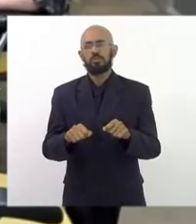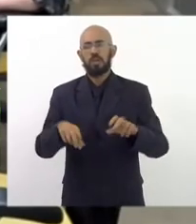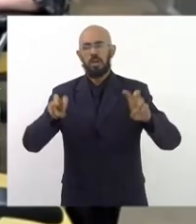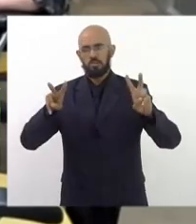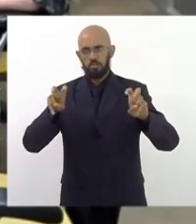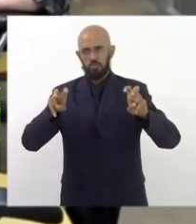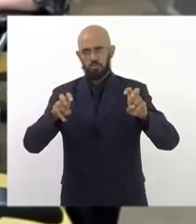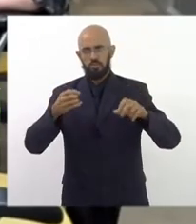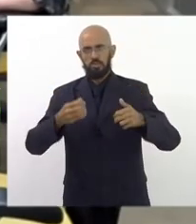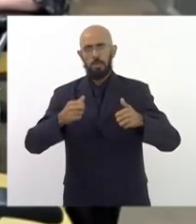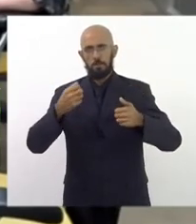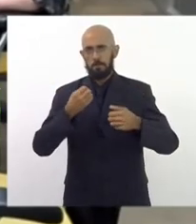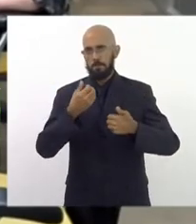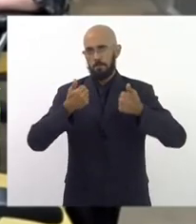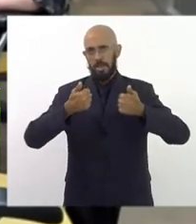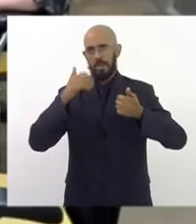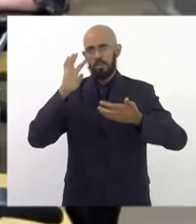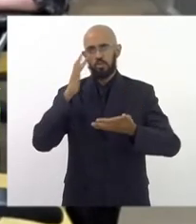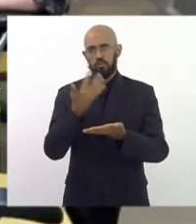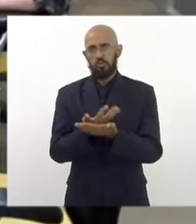e pé no chão, né?